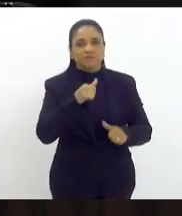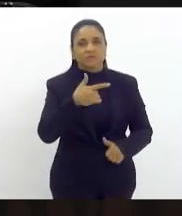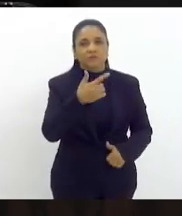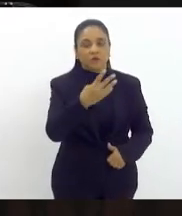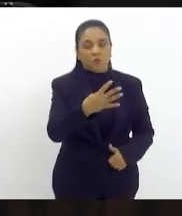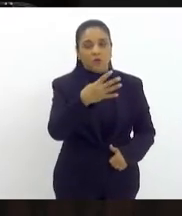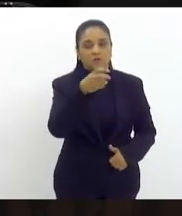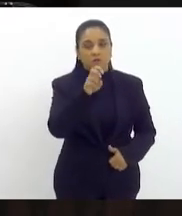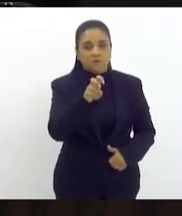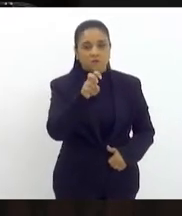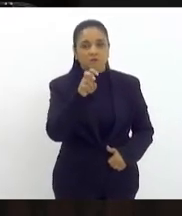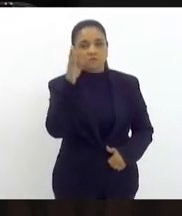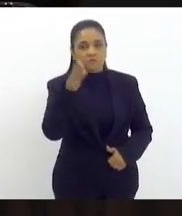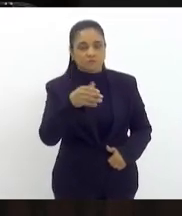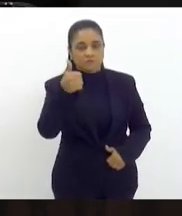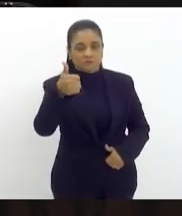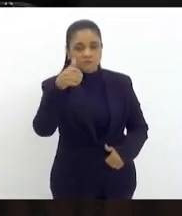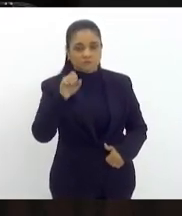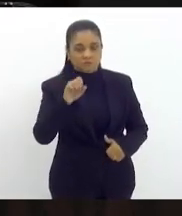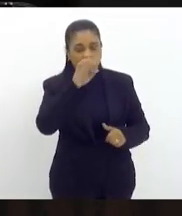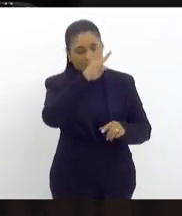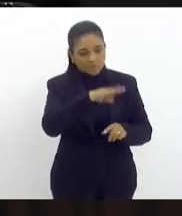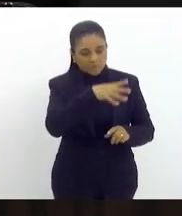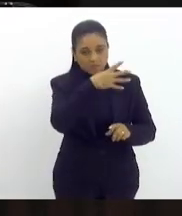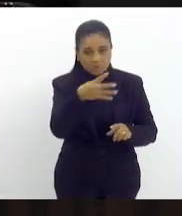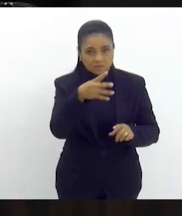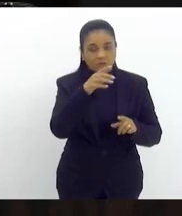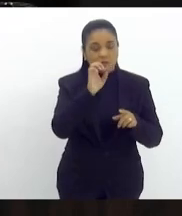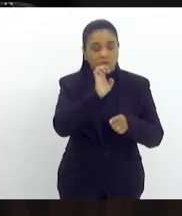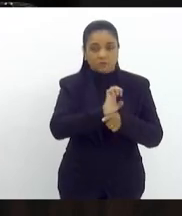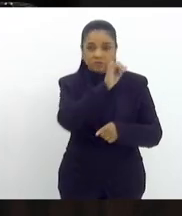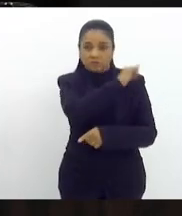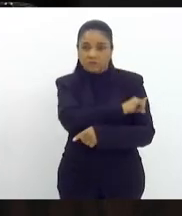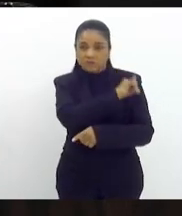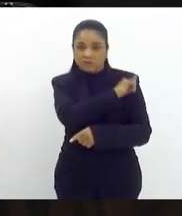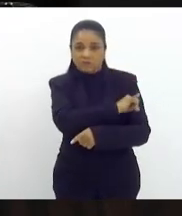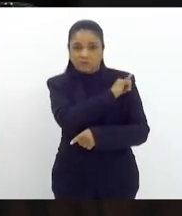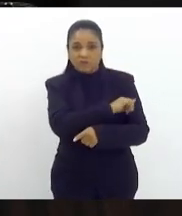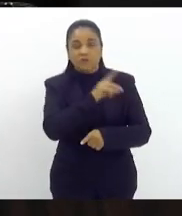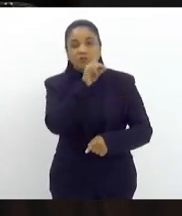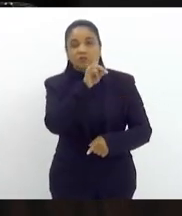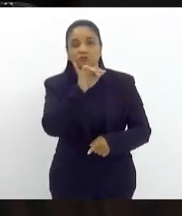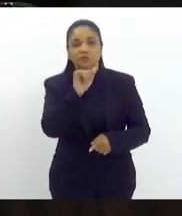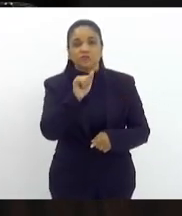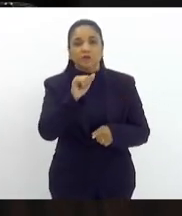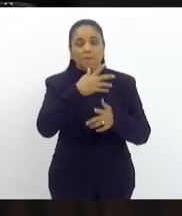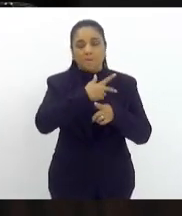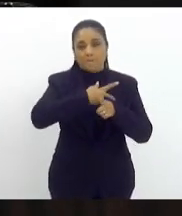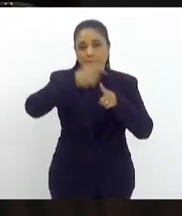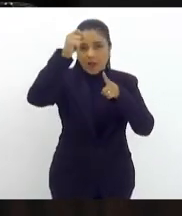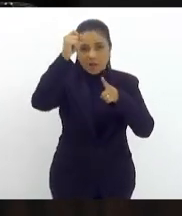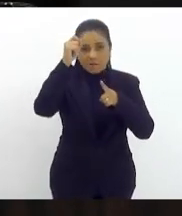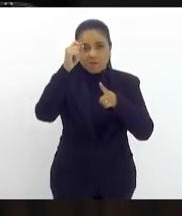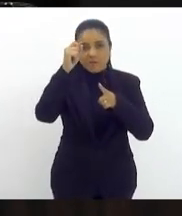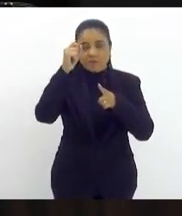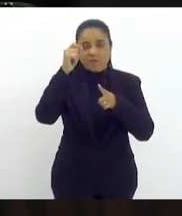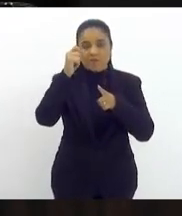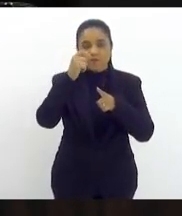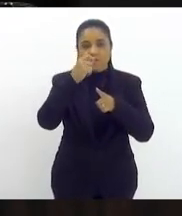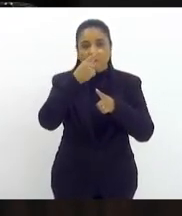2010, para incluir no calendário oficial do Estado do Rio de Janeiro, o dia do grande prêmio Brasil...